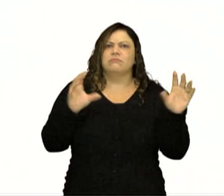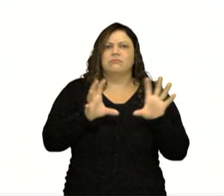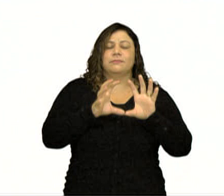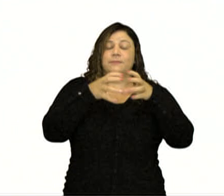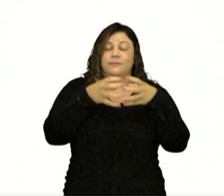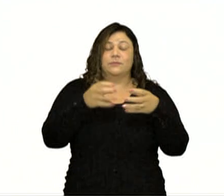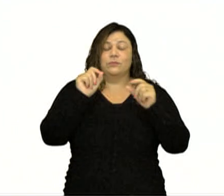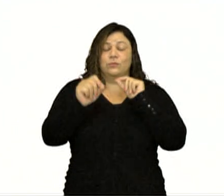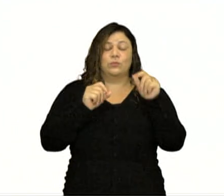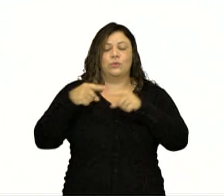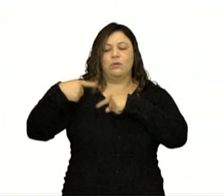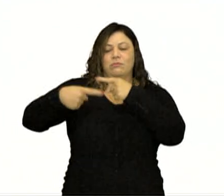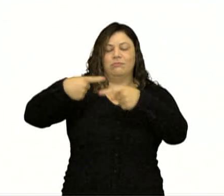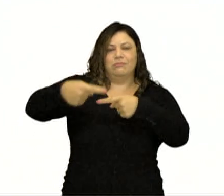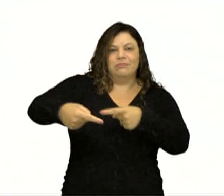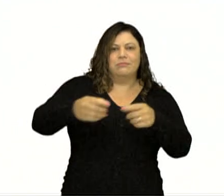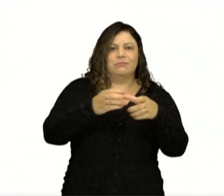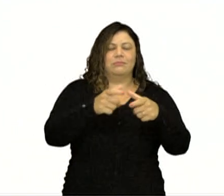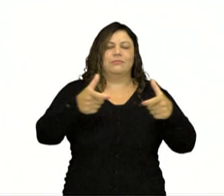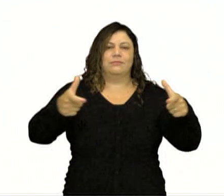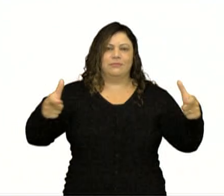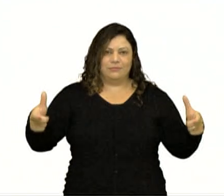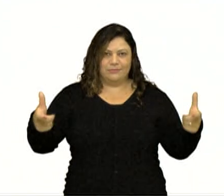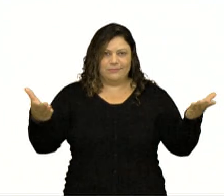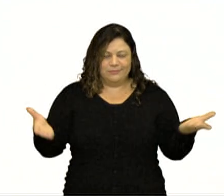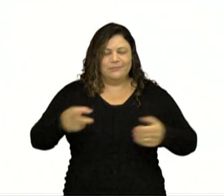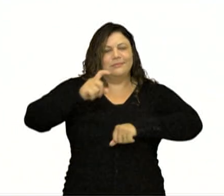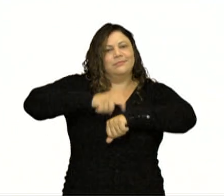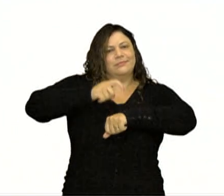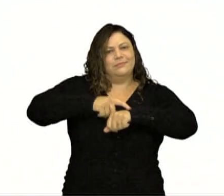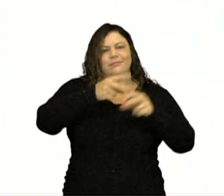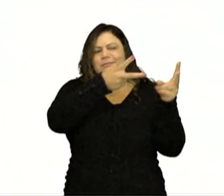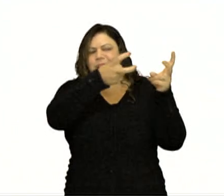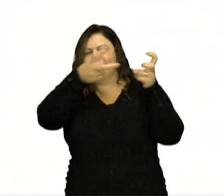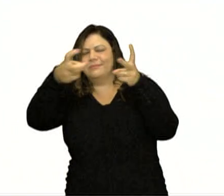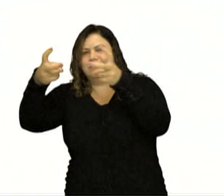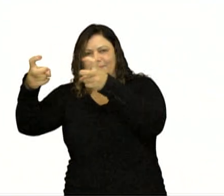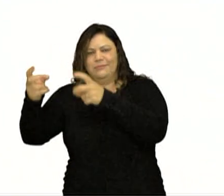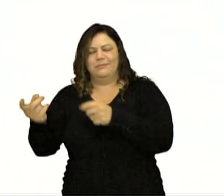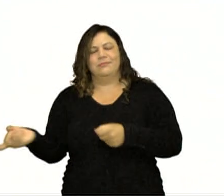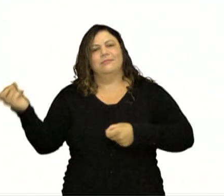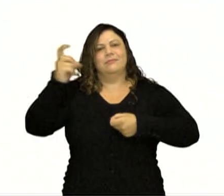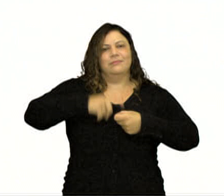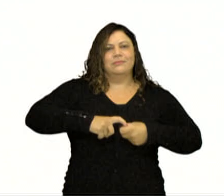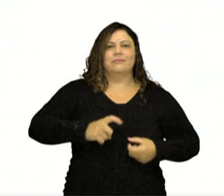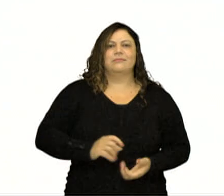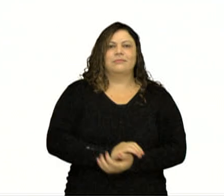O que teria gerado esse crescimento? Vocês vão ter um tempinho aí para analisar o gráfico e eu já retorno.